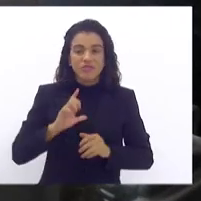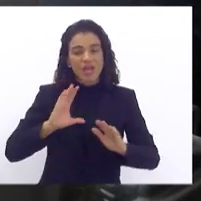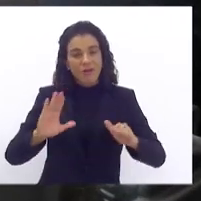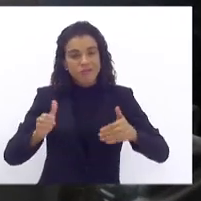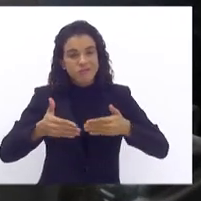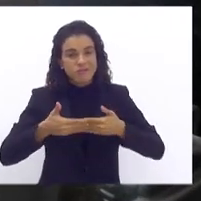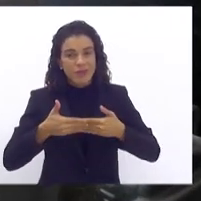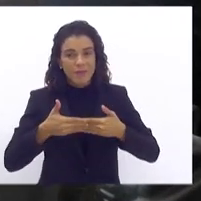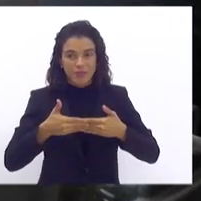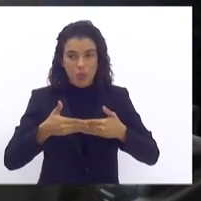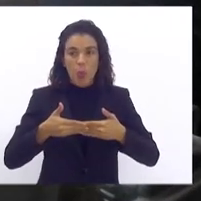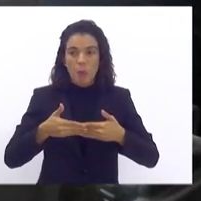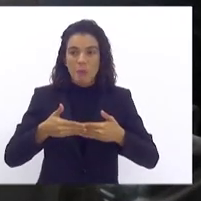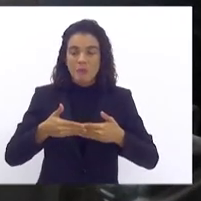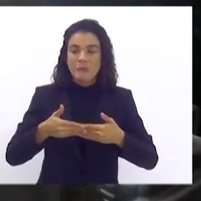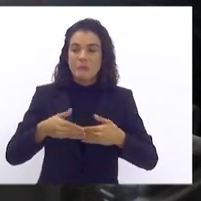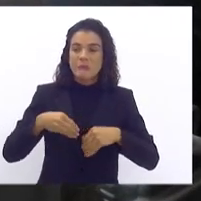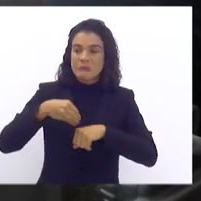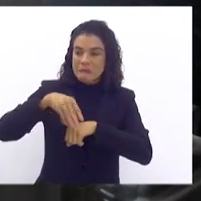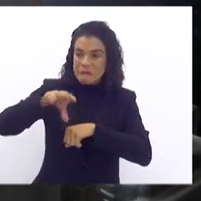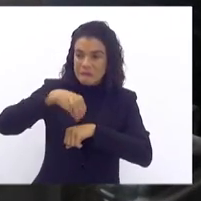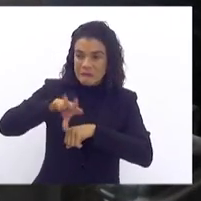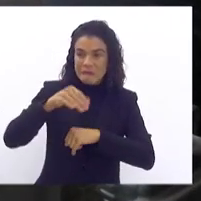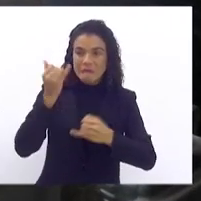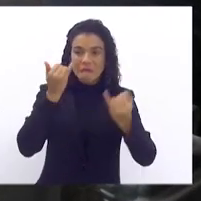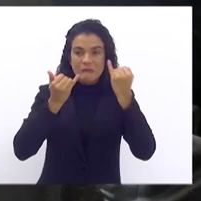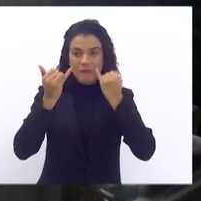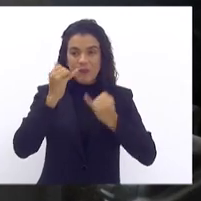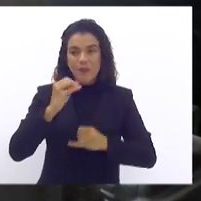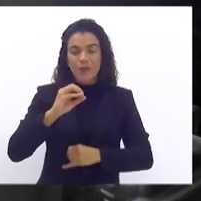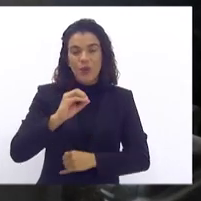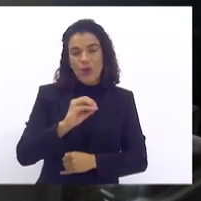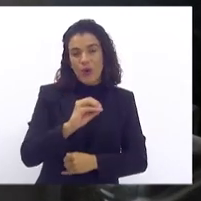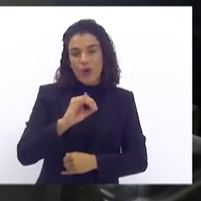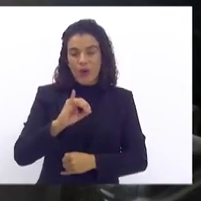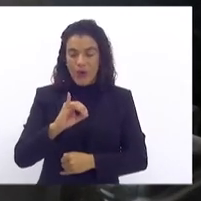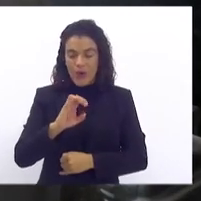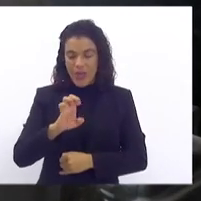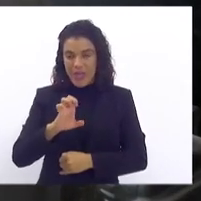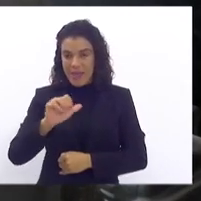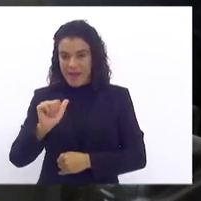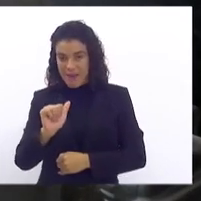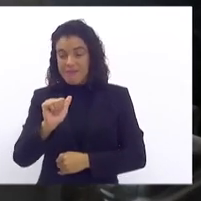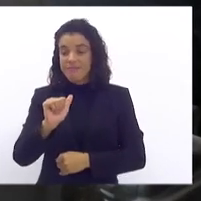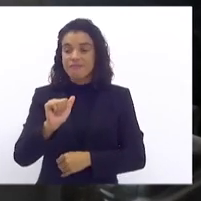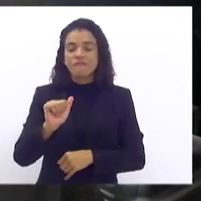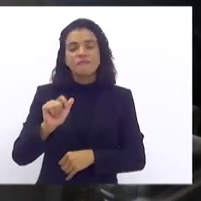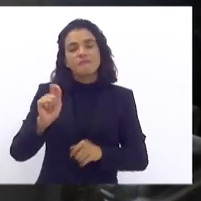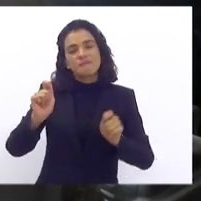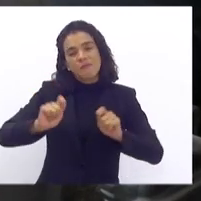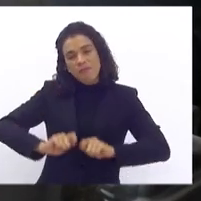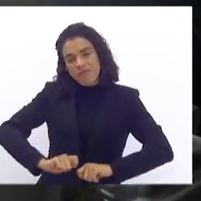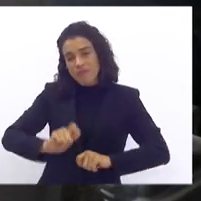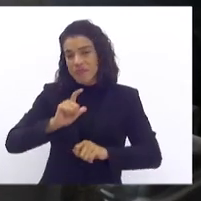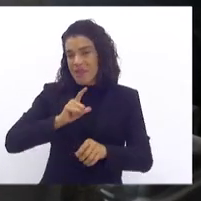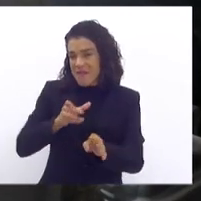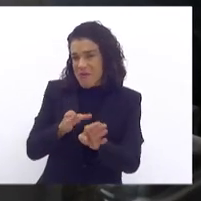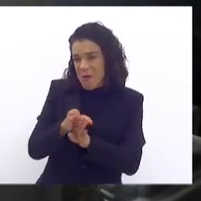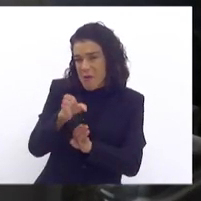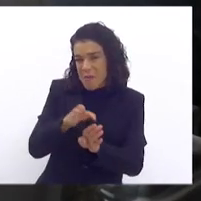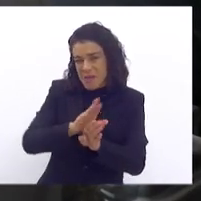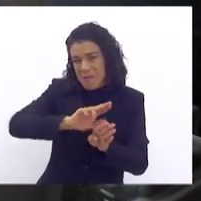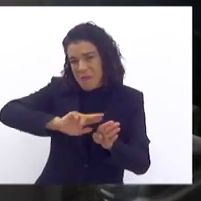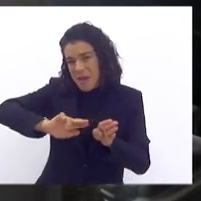terminando, trazendo esse informe da OEA, que me permita que tem muitas